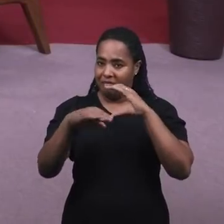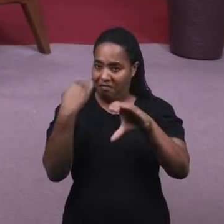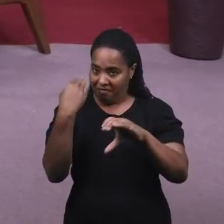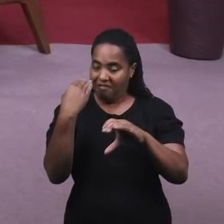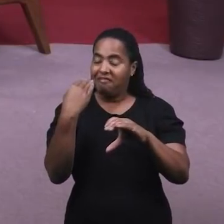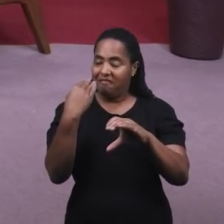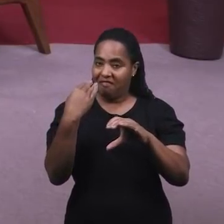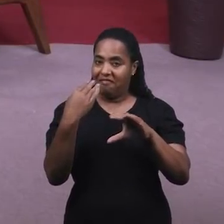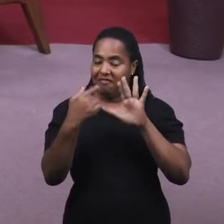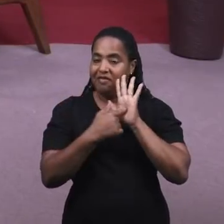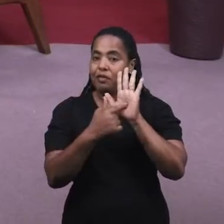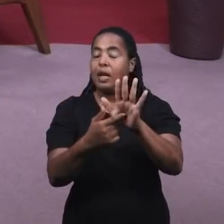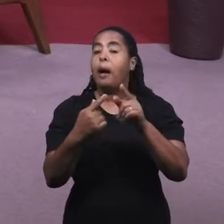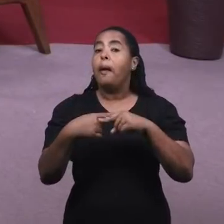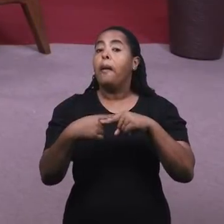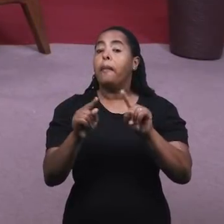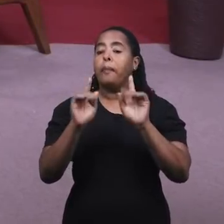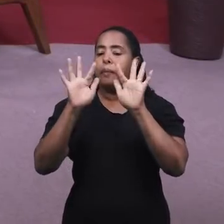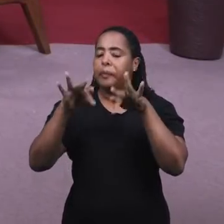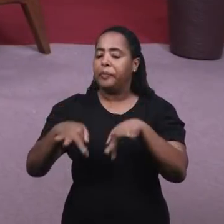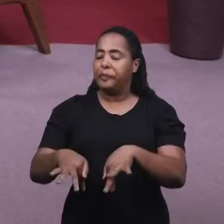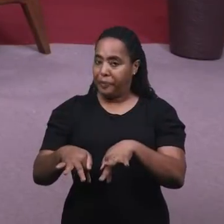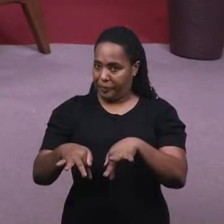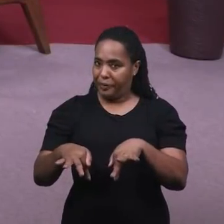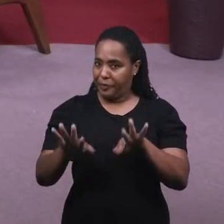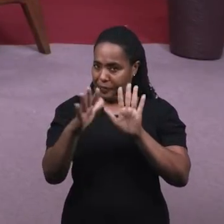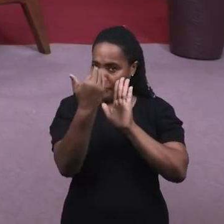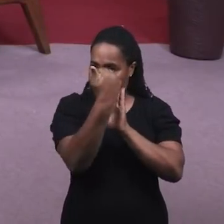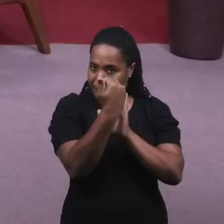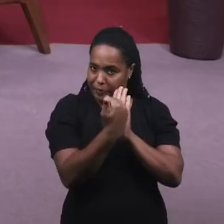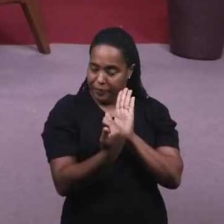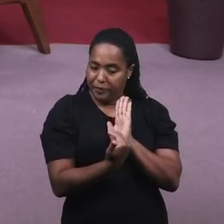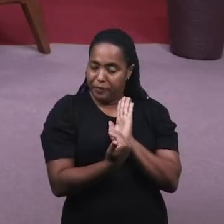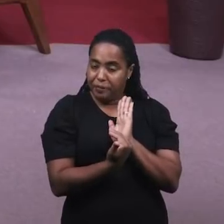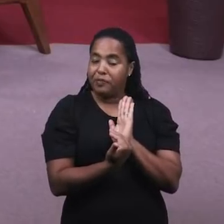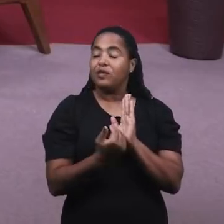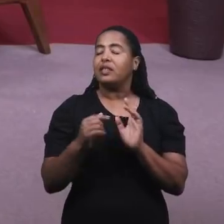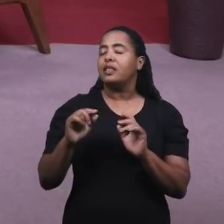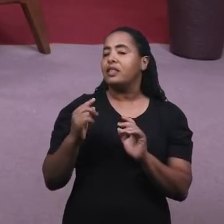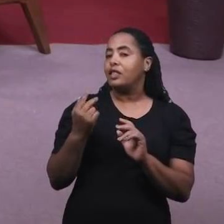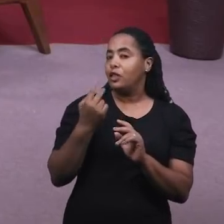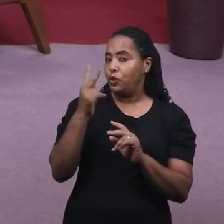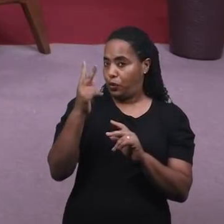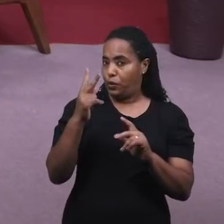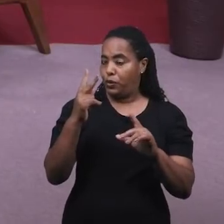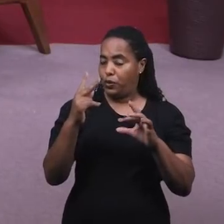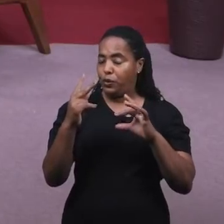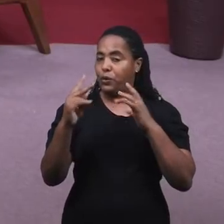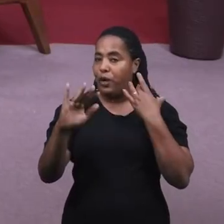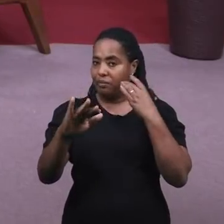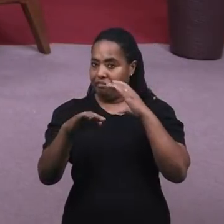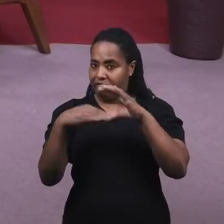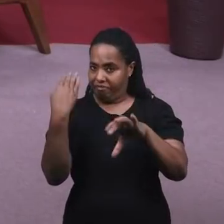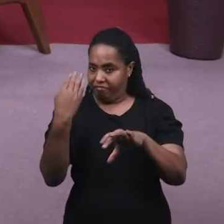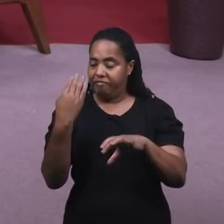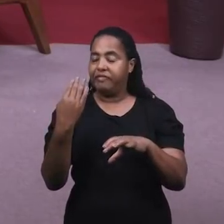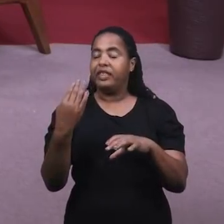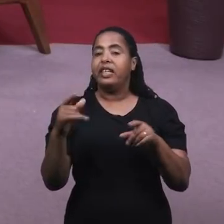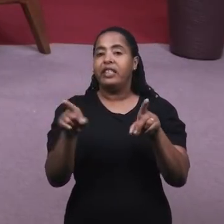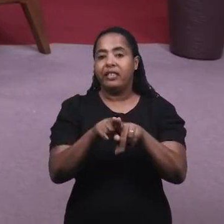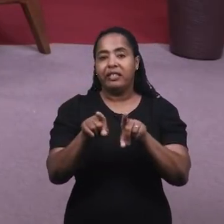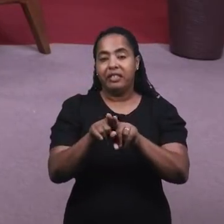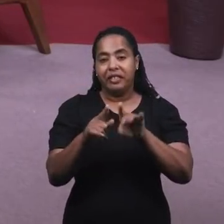mensagens enviadas, mas ao final do programa, além dessas 2 contribuições, essas 2 participações